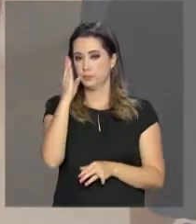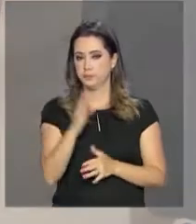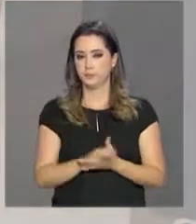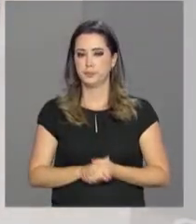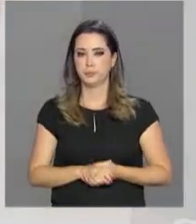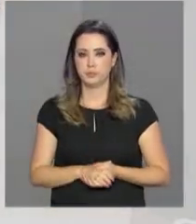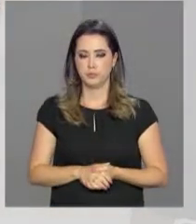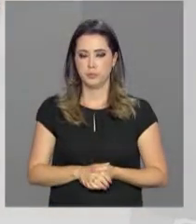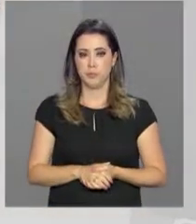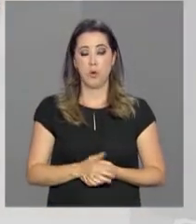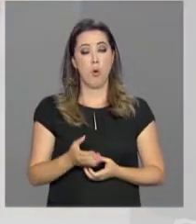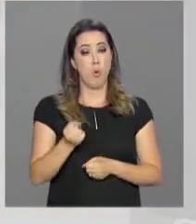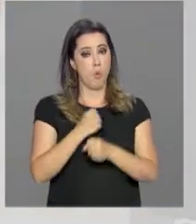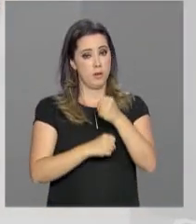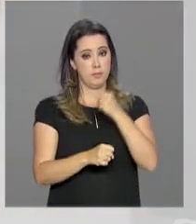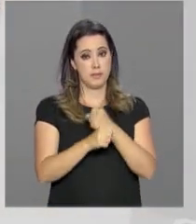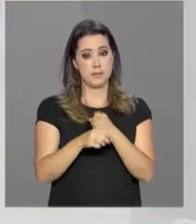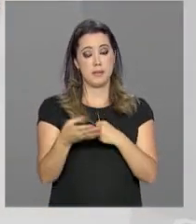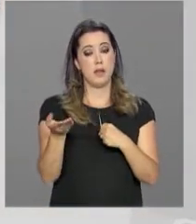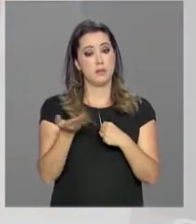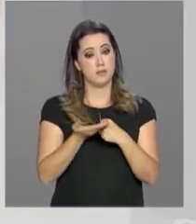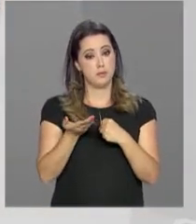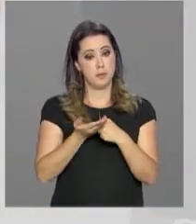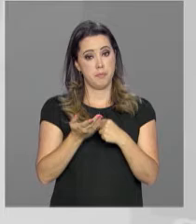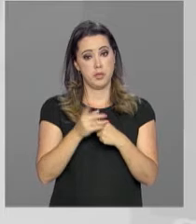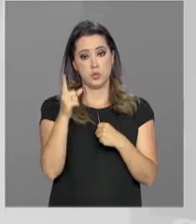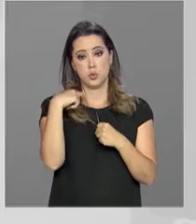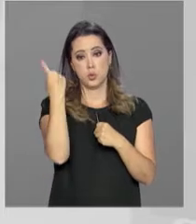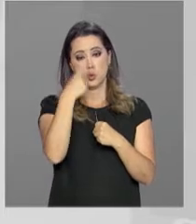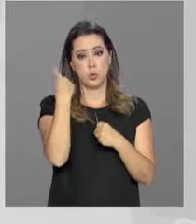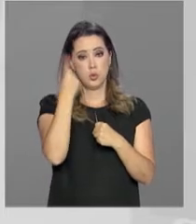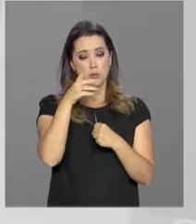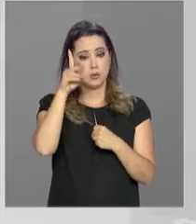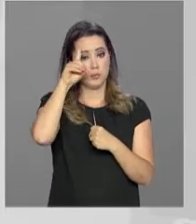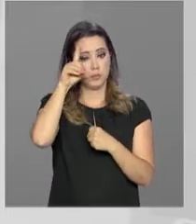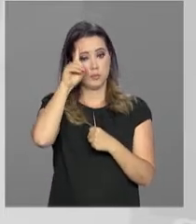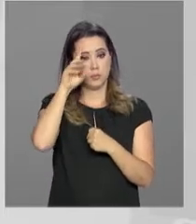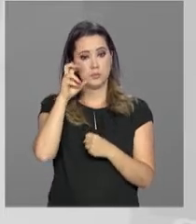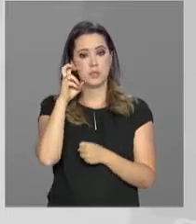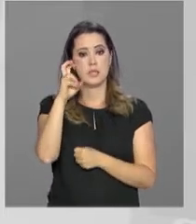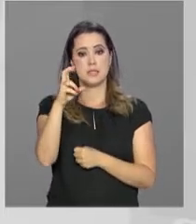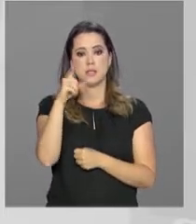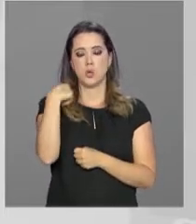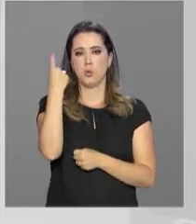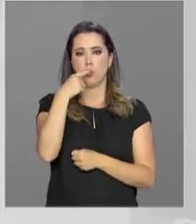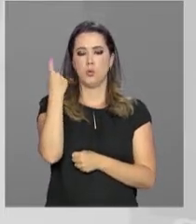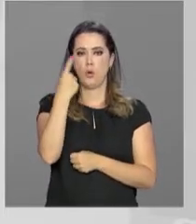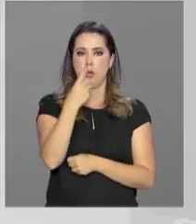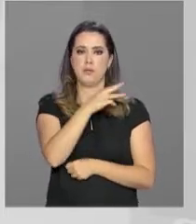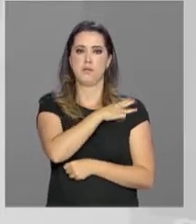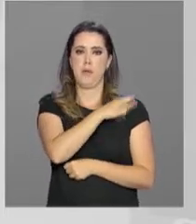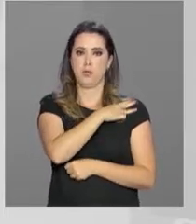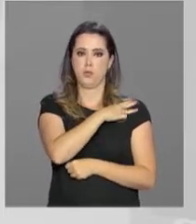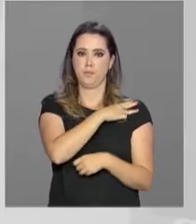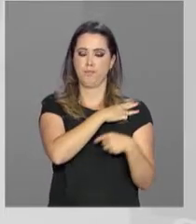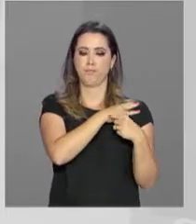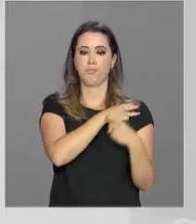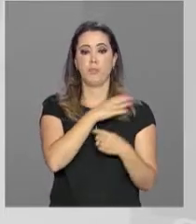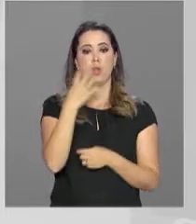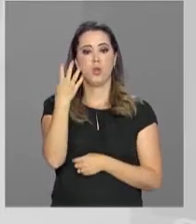média de horas aula diária nas redes pública e privada foi de cinco horas no ensino médio de